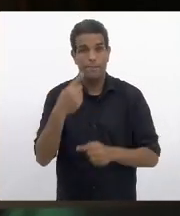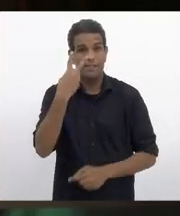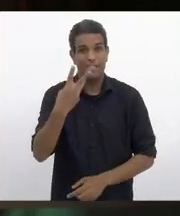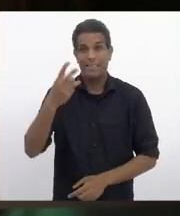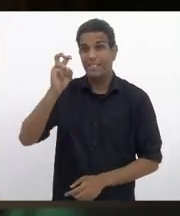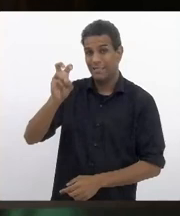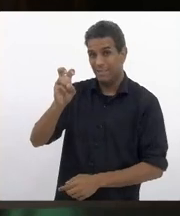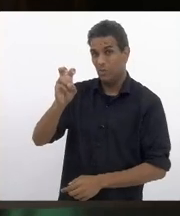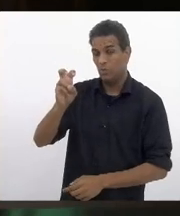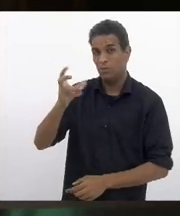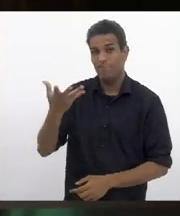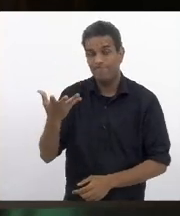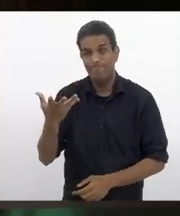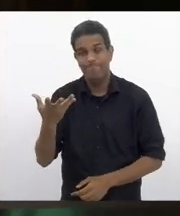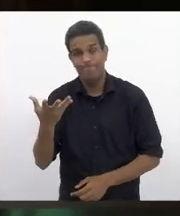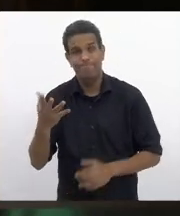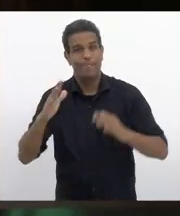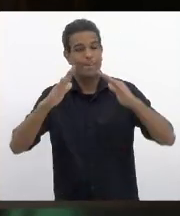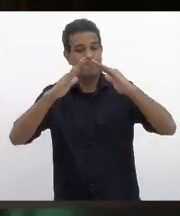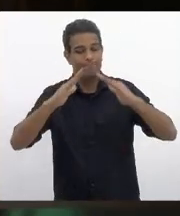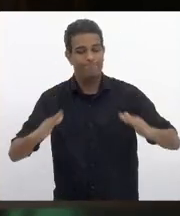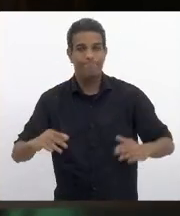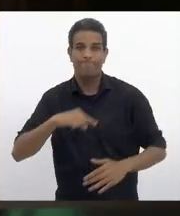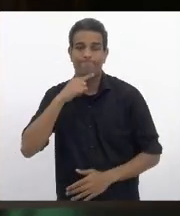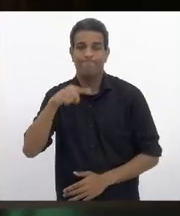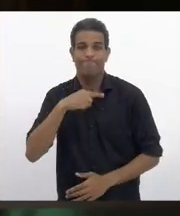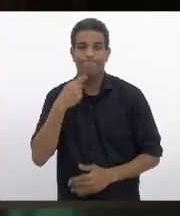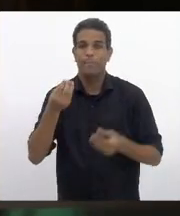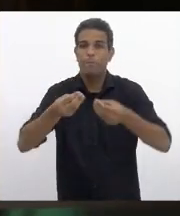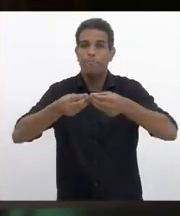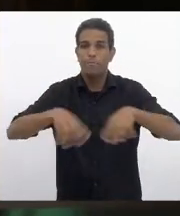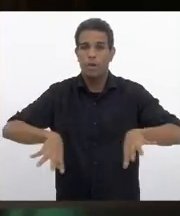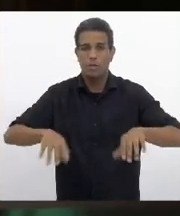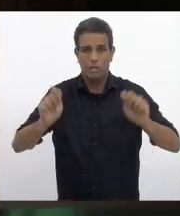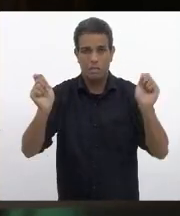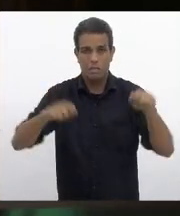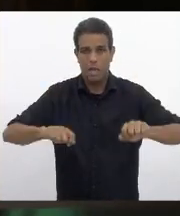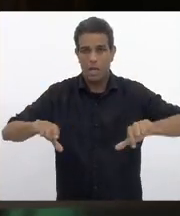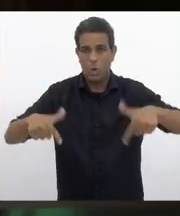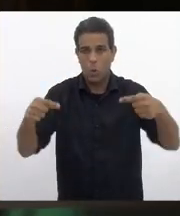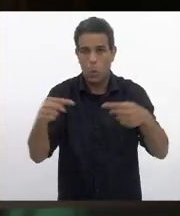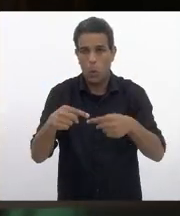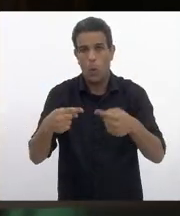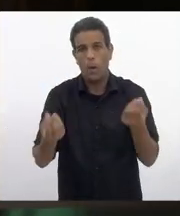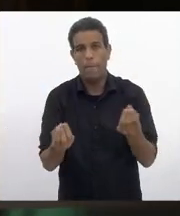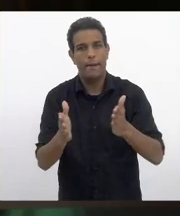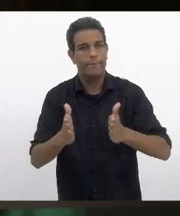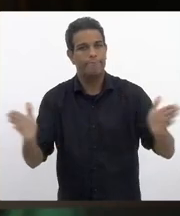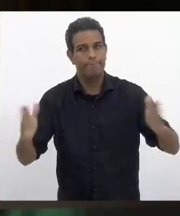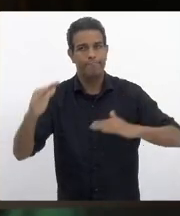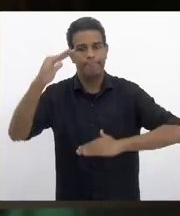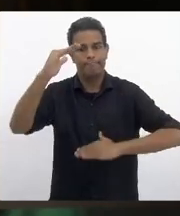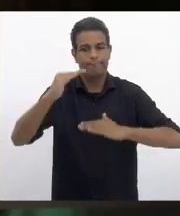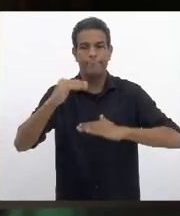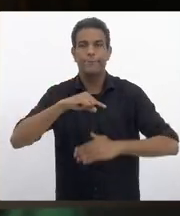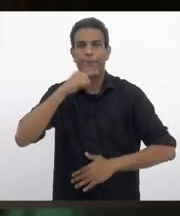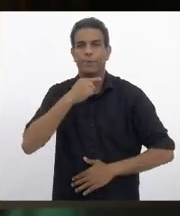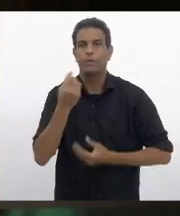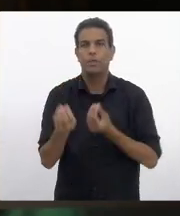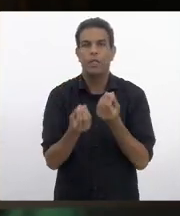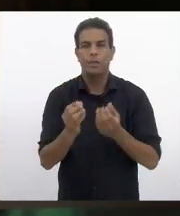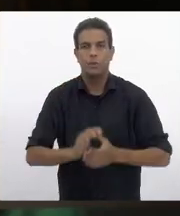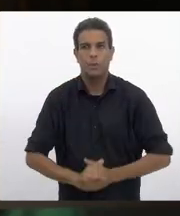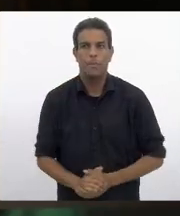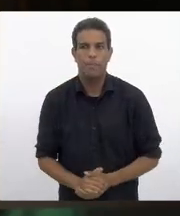35. Então essa pirâmide não vai bater, irmão. Essa pirâmide não vai ter nem pontinha. Ela é larga aqui, quando chegar aqui não tem nem